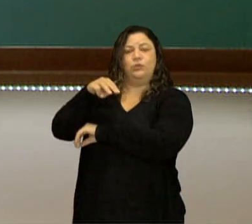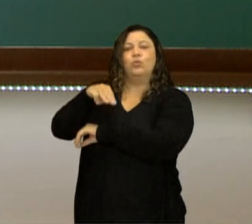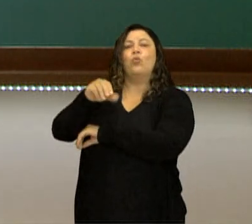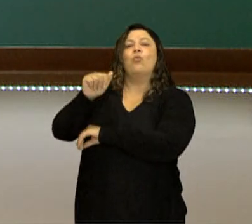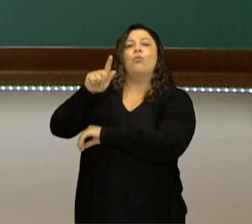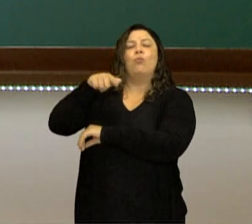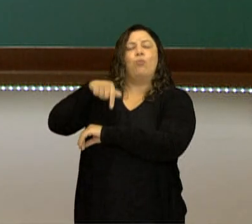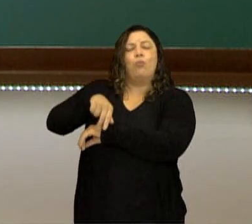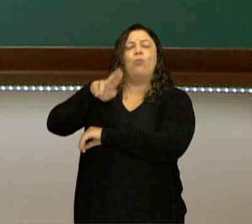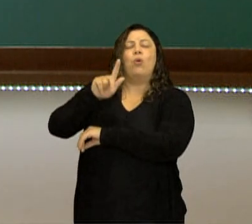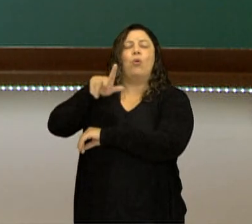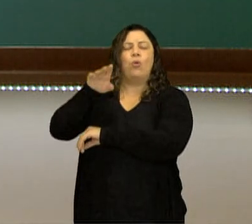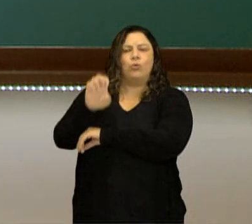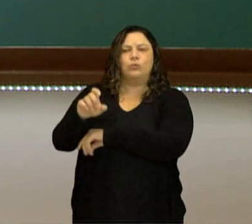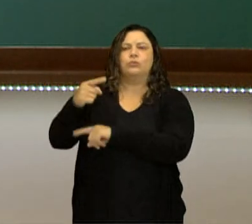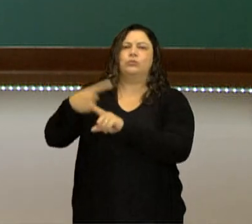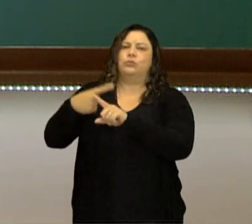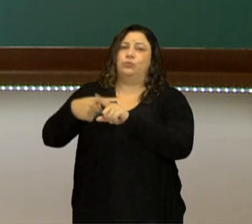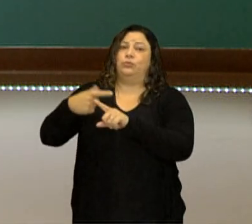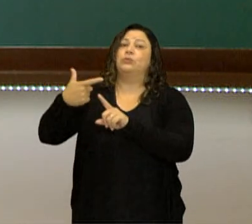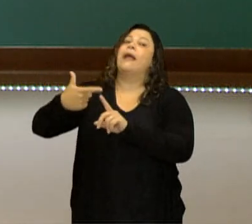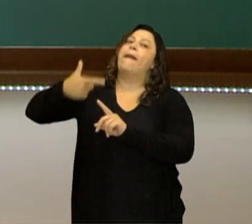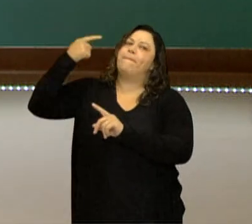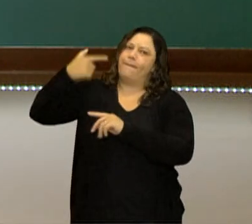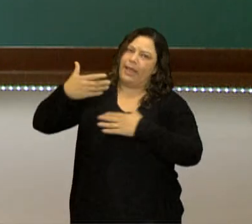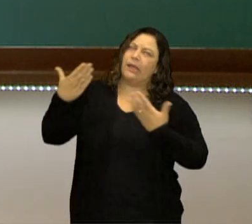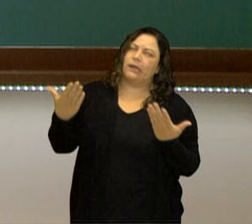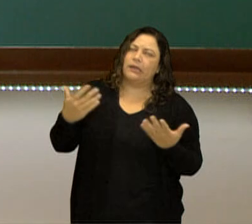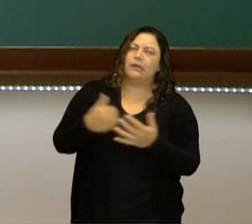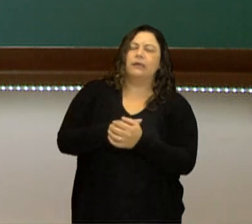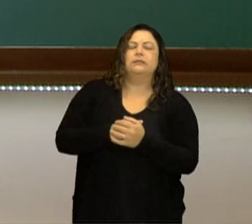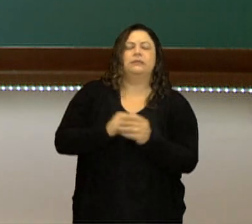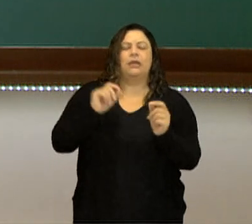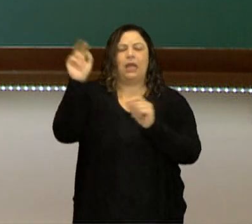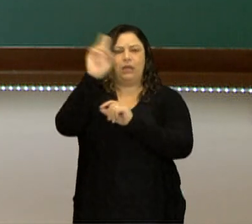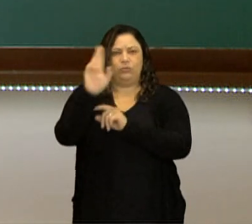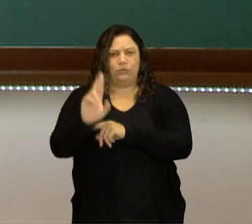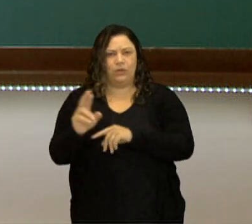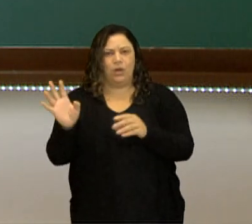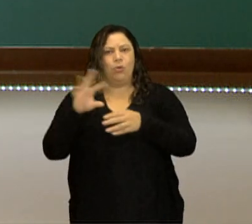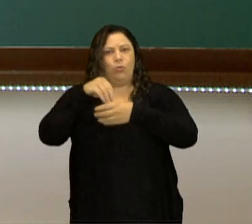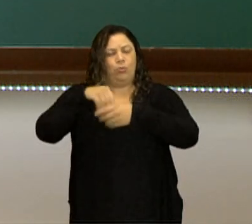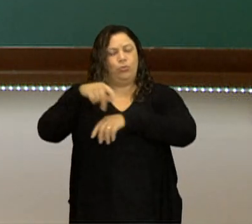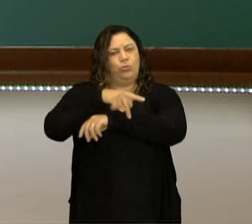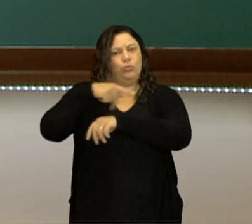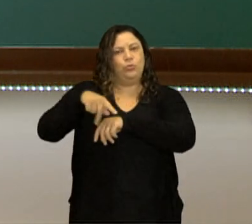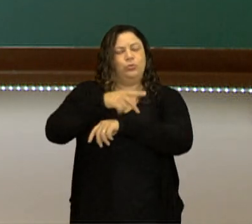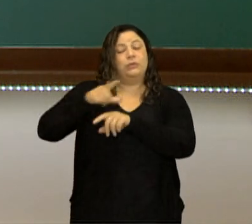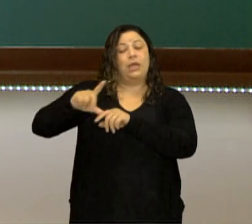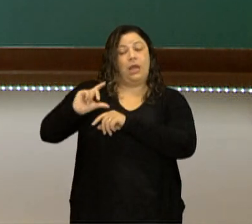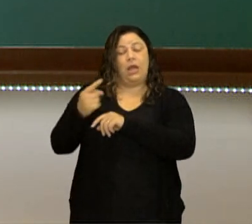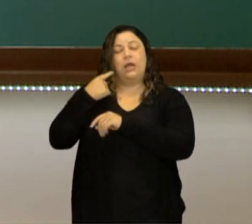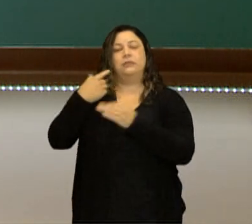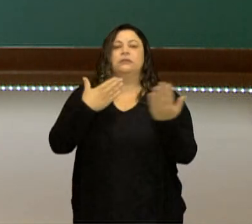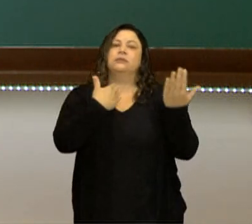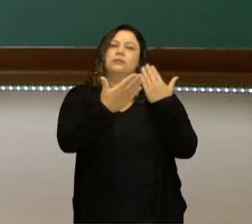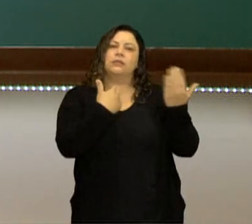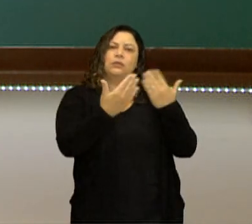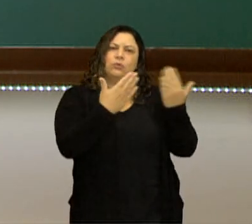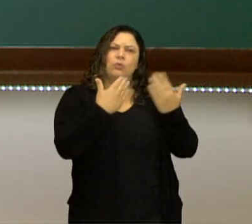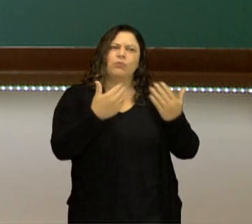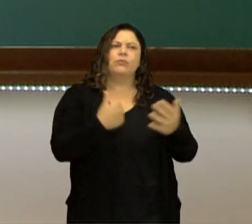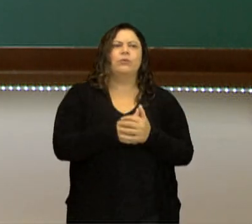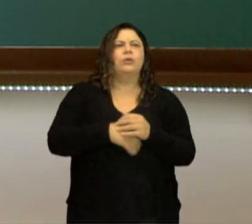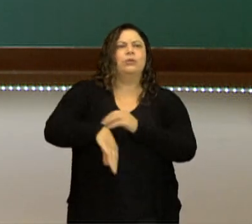porque houve um grande golpe e assassinaram Rasputin na Rússia, antes do assassinato dele, ele conversou com o